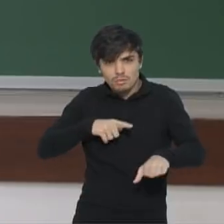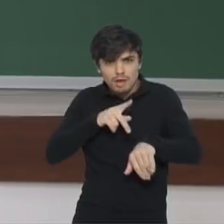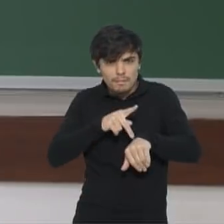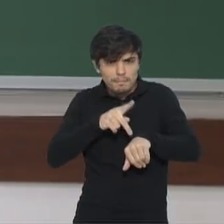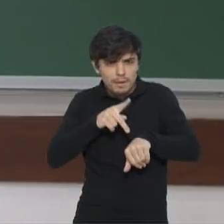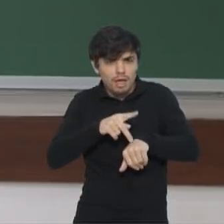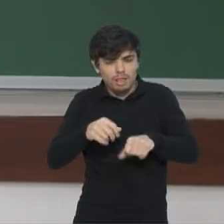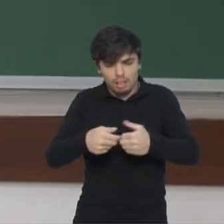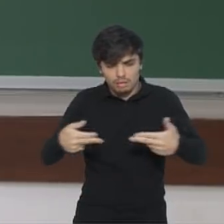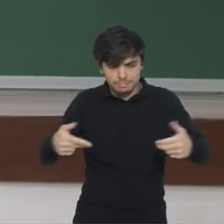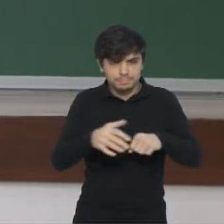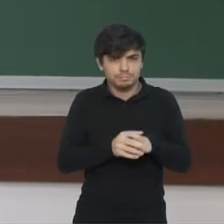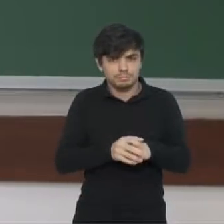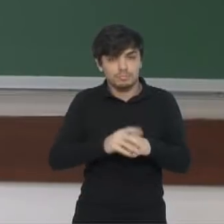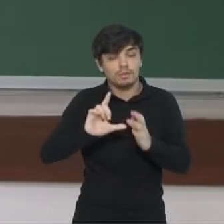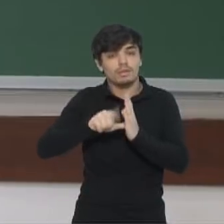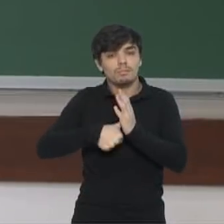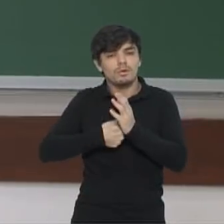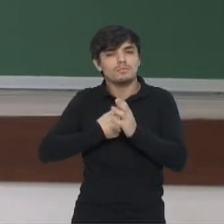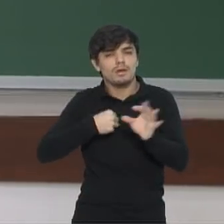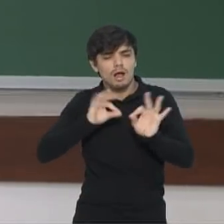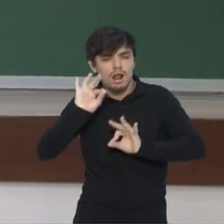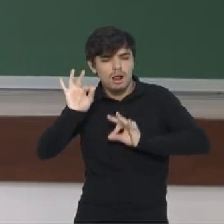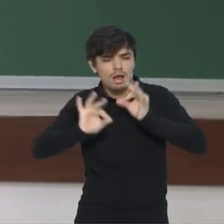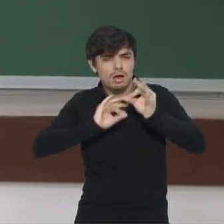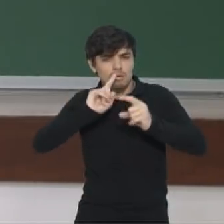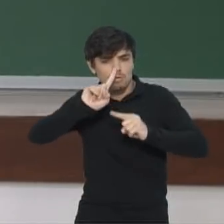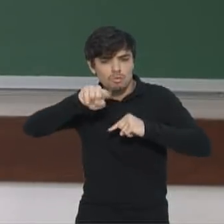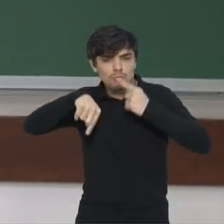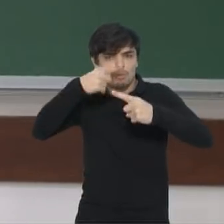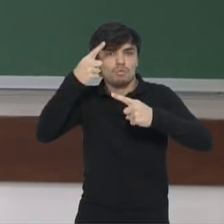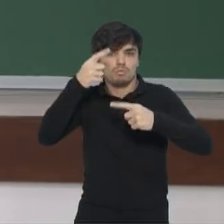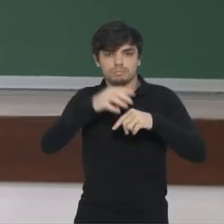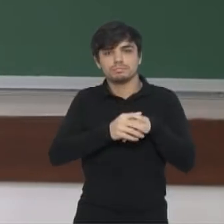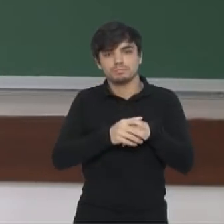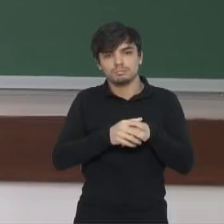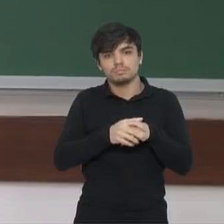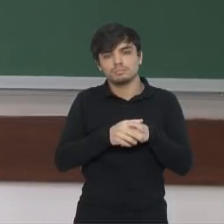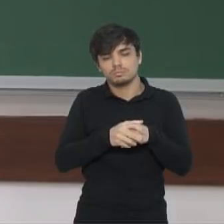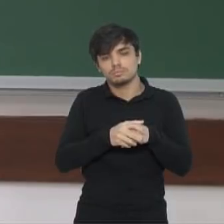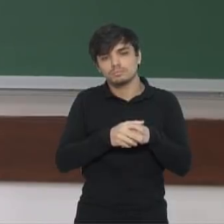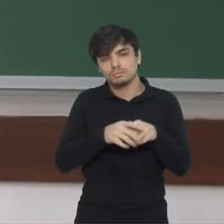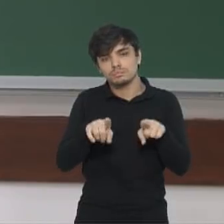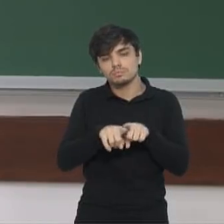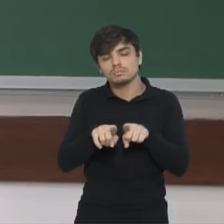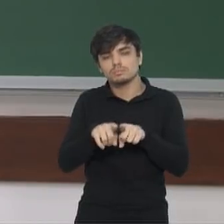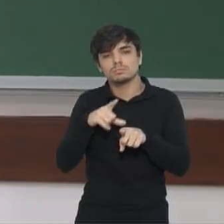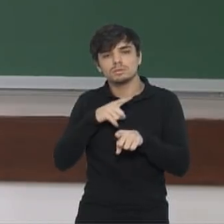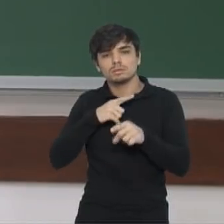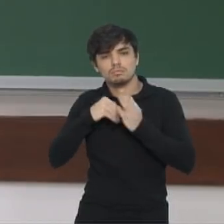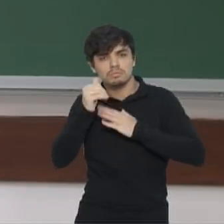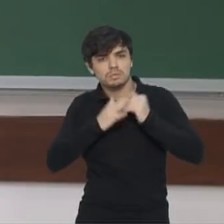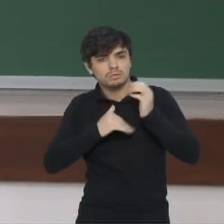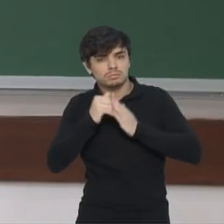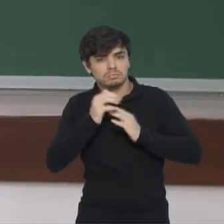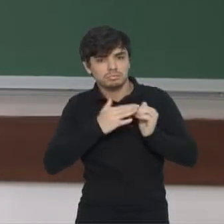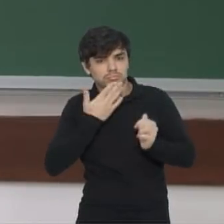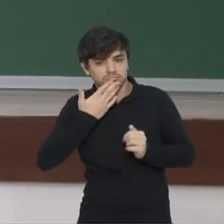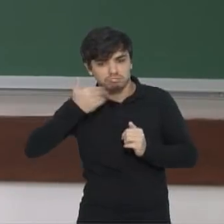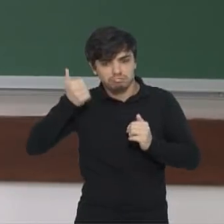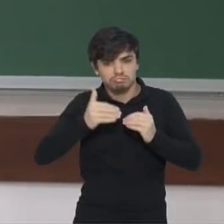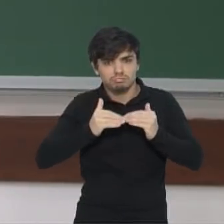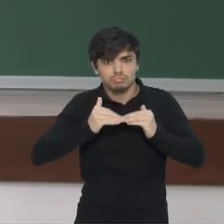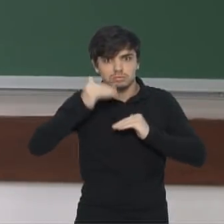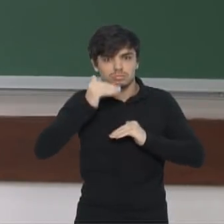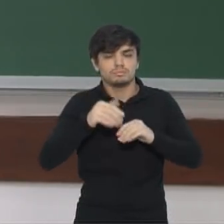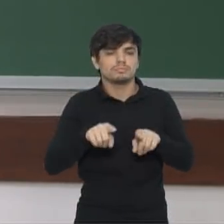parecido. Depois, elas foram sendo modernizadas, acabaram tendo uma construção elevada, alta,